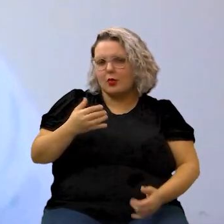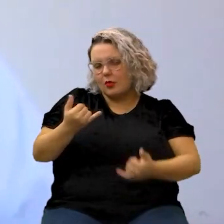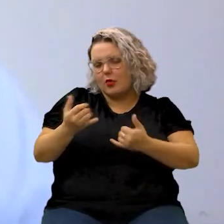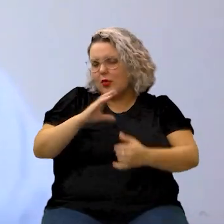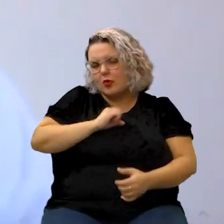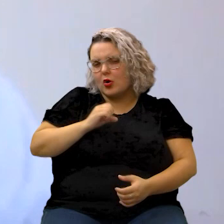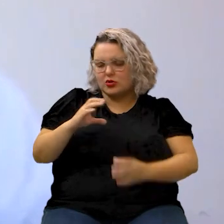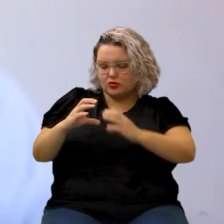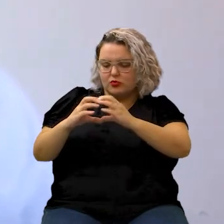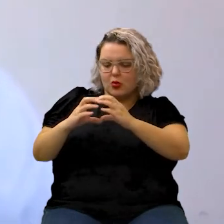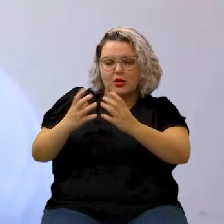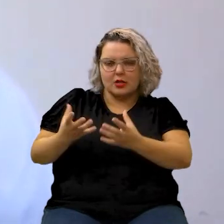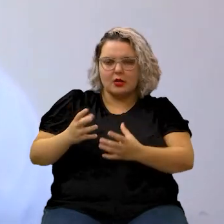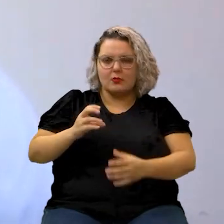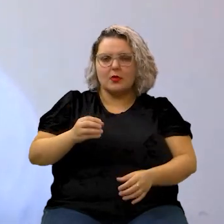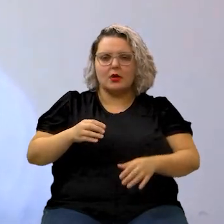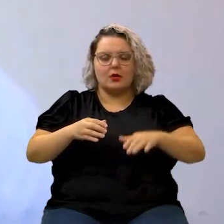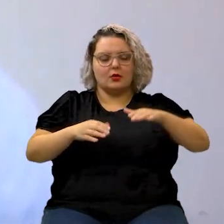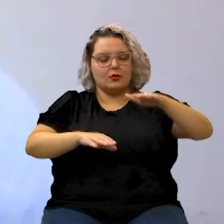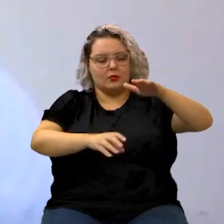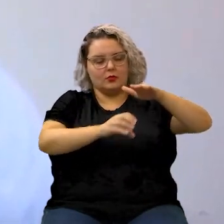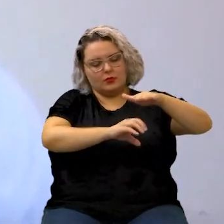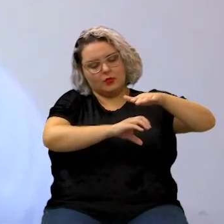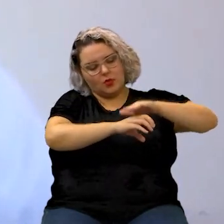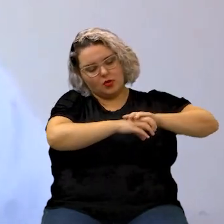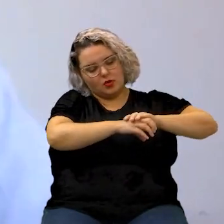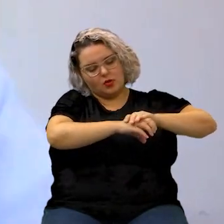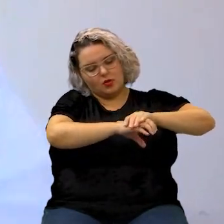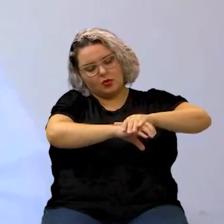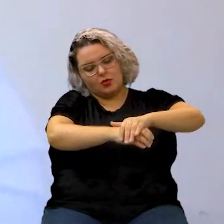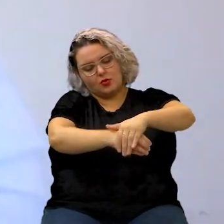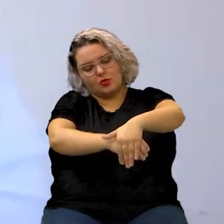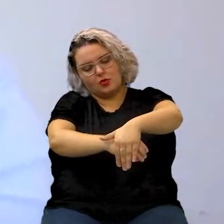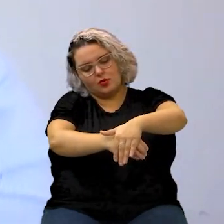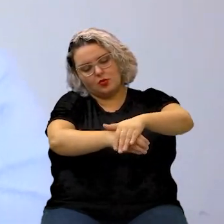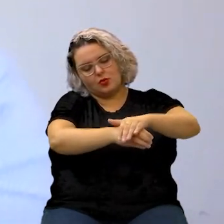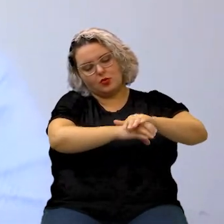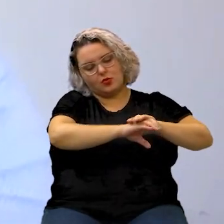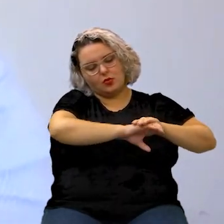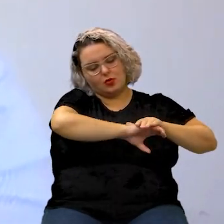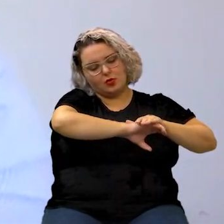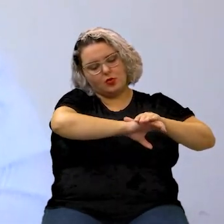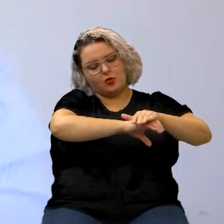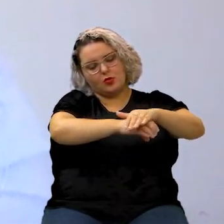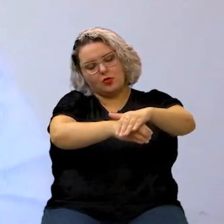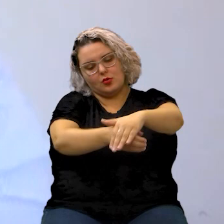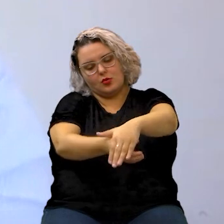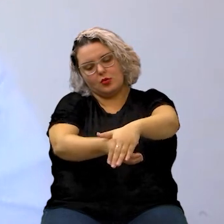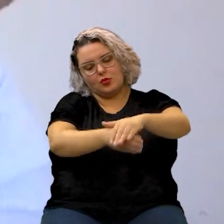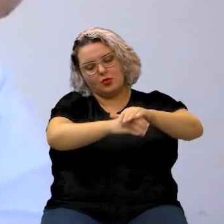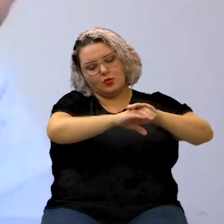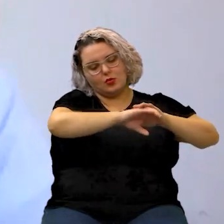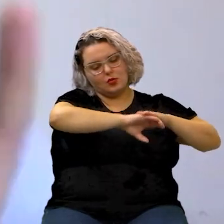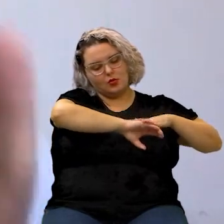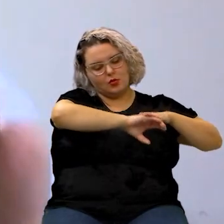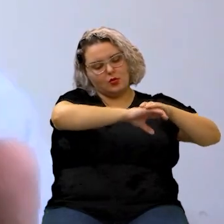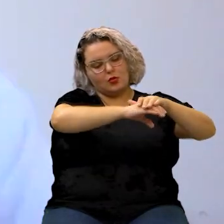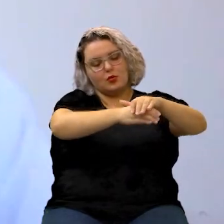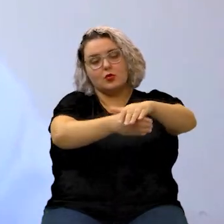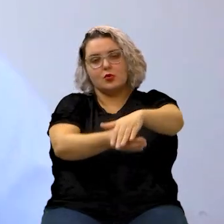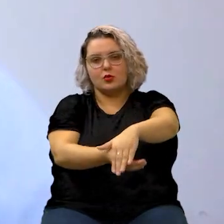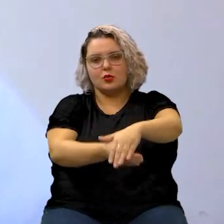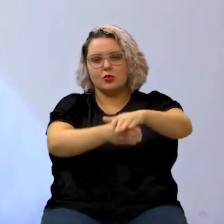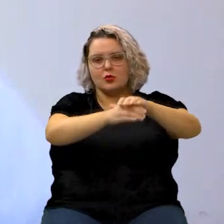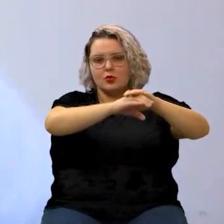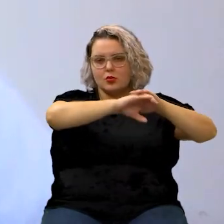muito dessas bolinhas. Pegar essa bolinha, colocar no chão e ir passando o pé em cima, fazendo a força que você